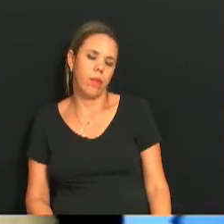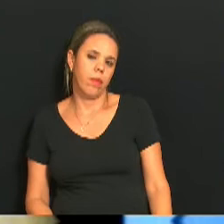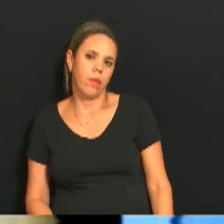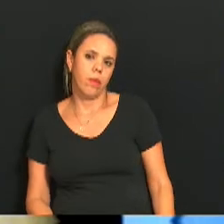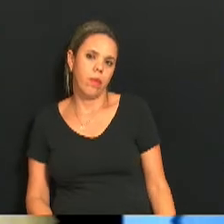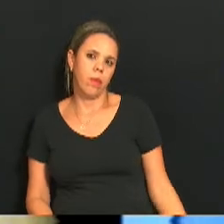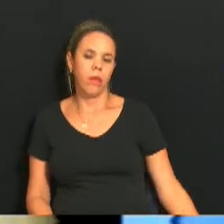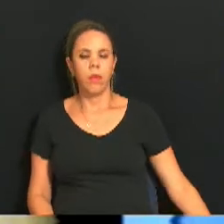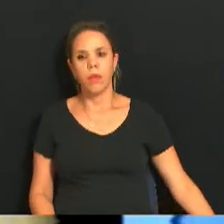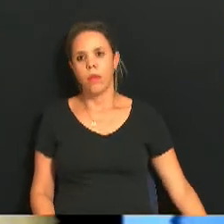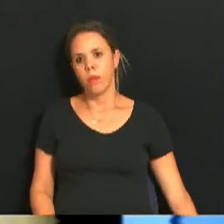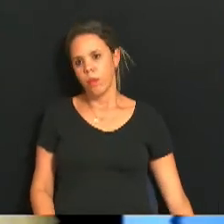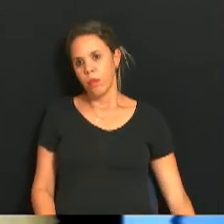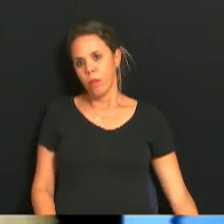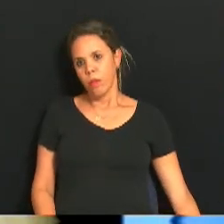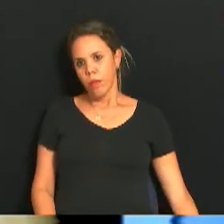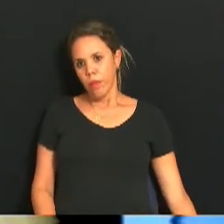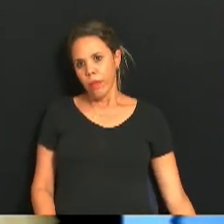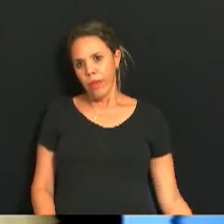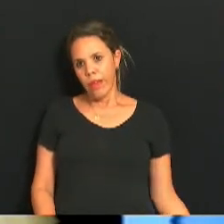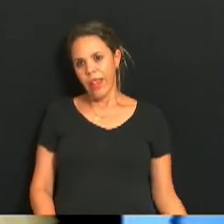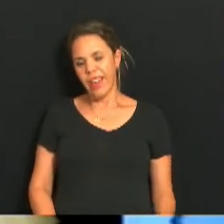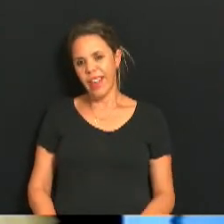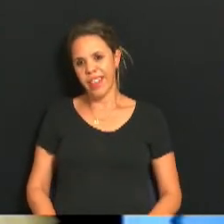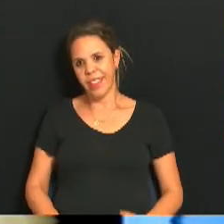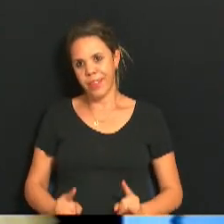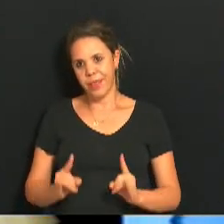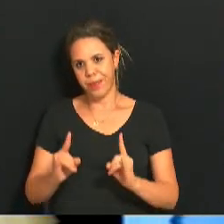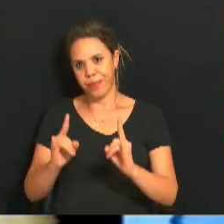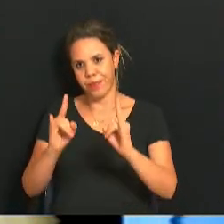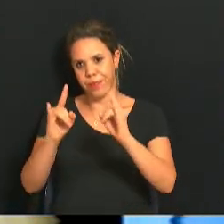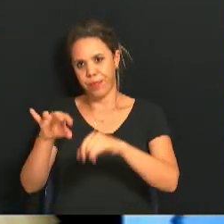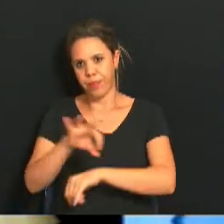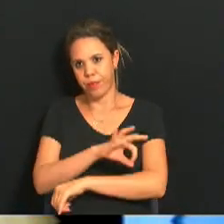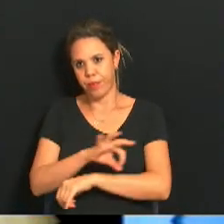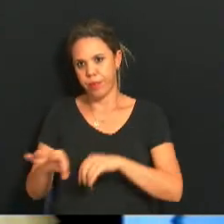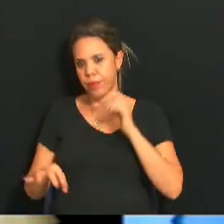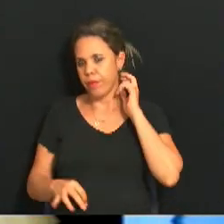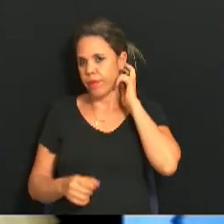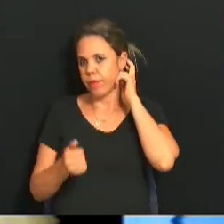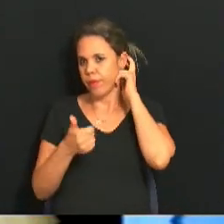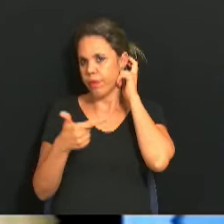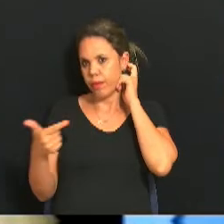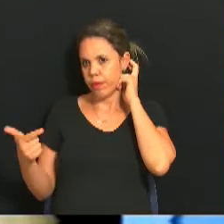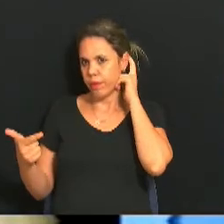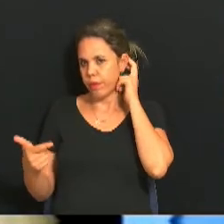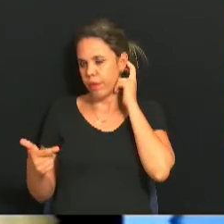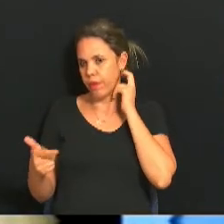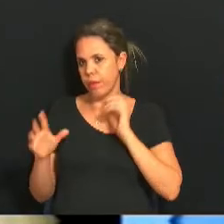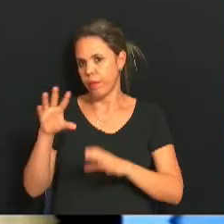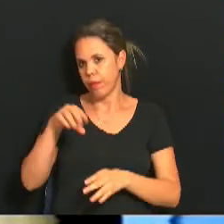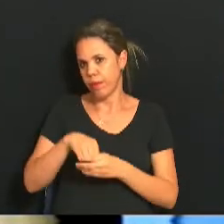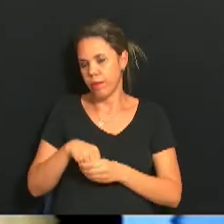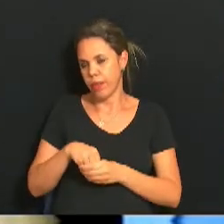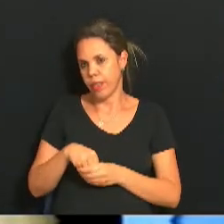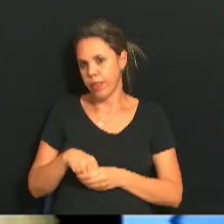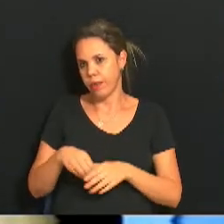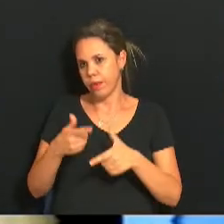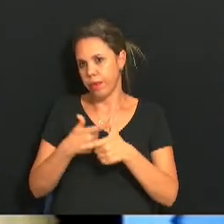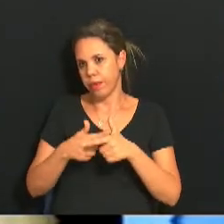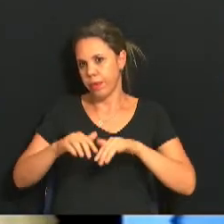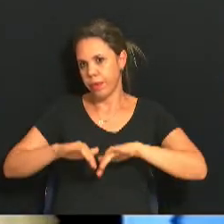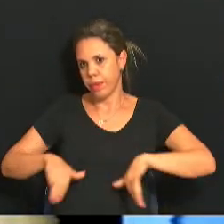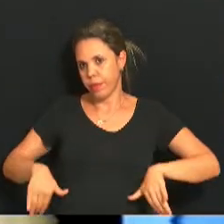ou seja né as estruturas arquitetônicas esses doze bens individualizados no